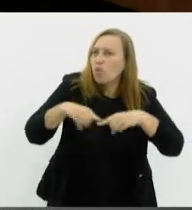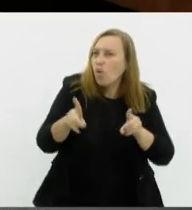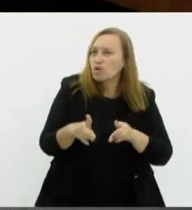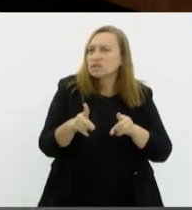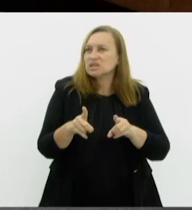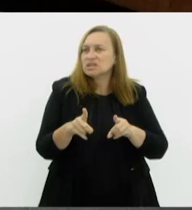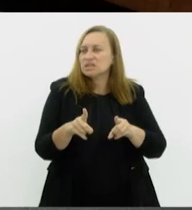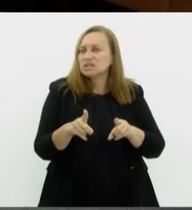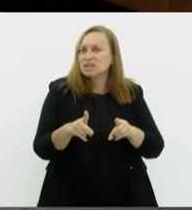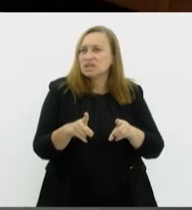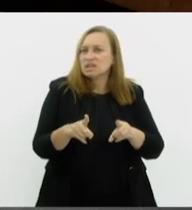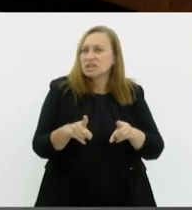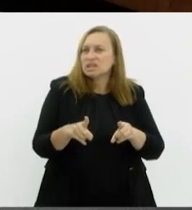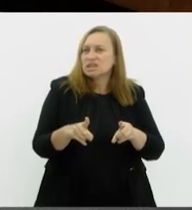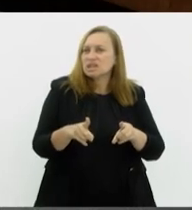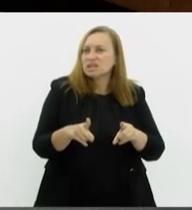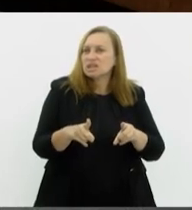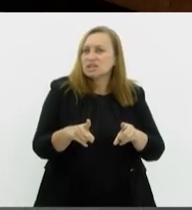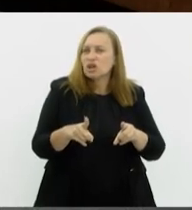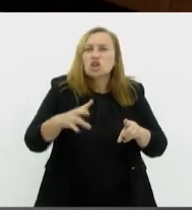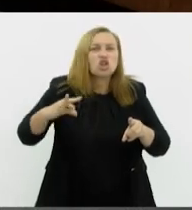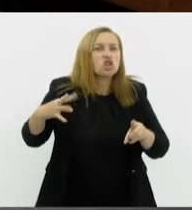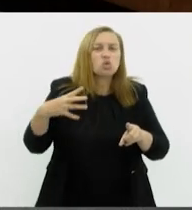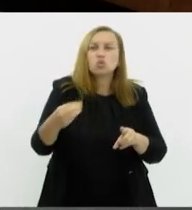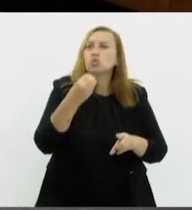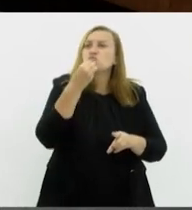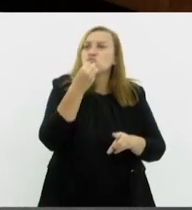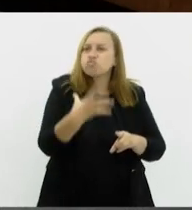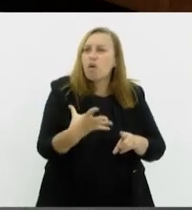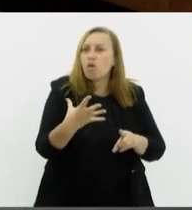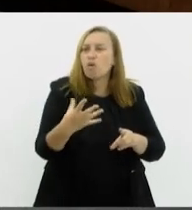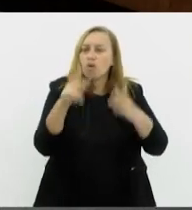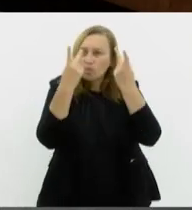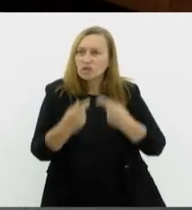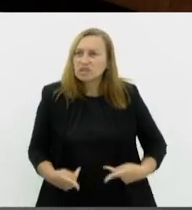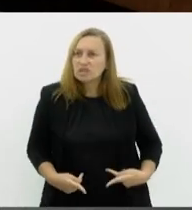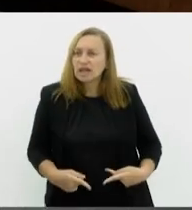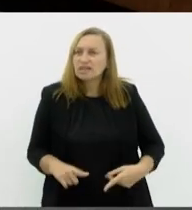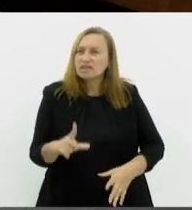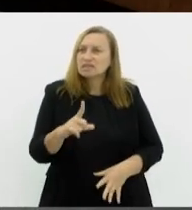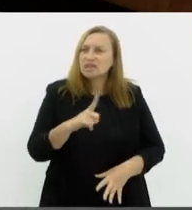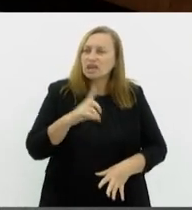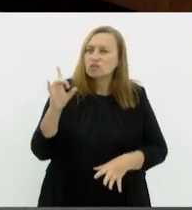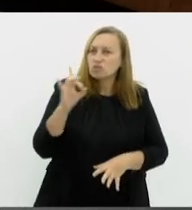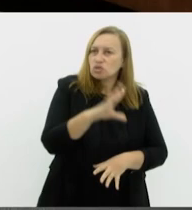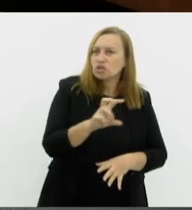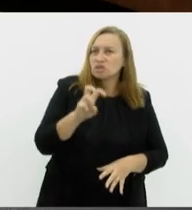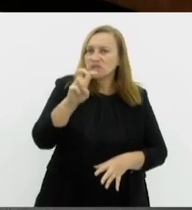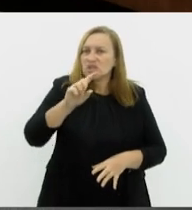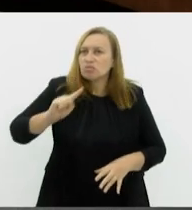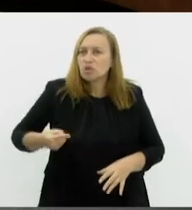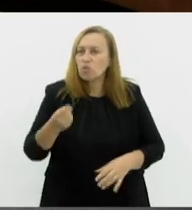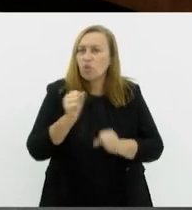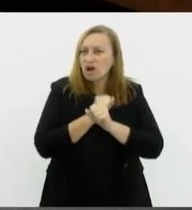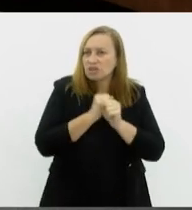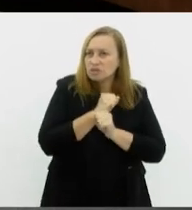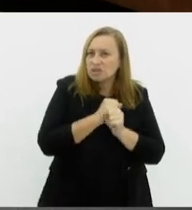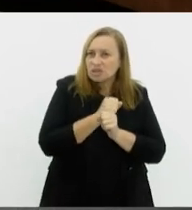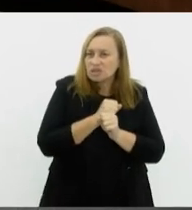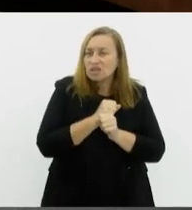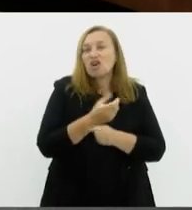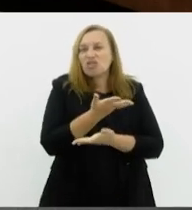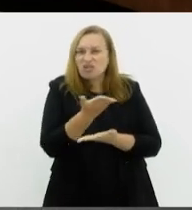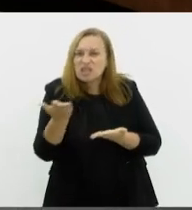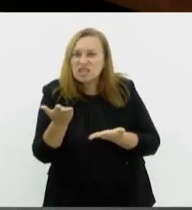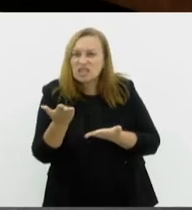querem agredir o que tudo de bom a humanidade construiu nos últimos 5 mil anos.